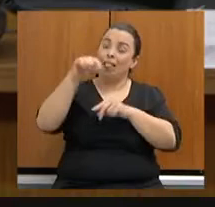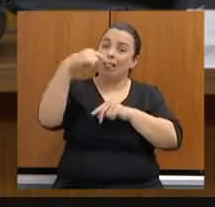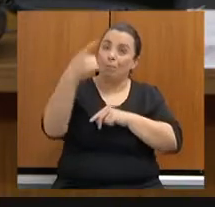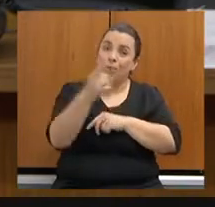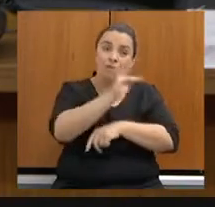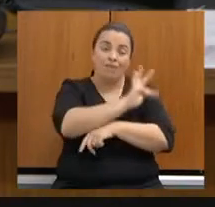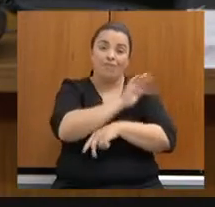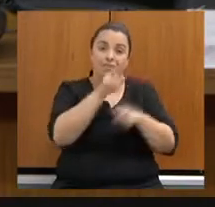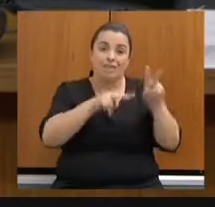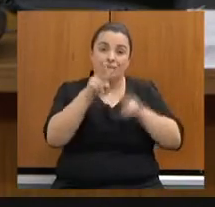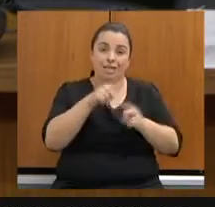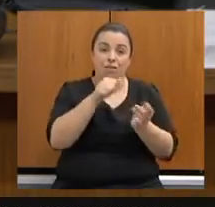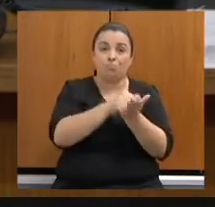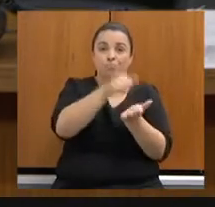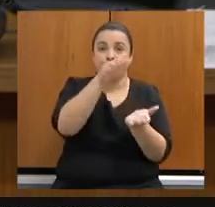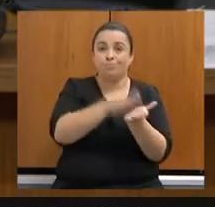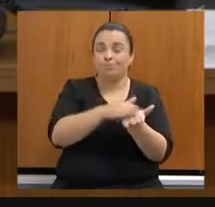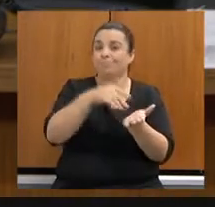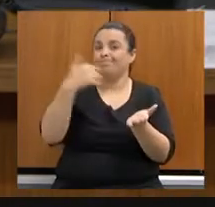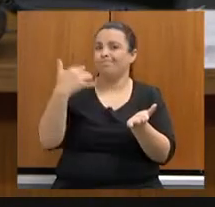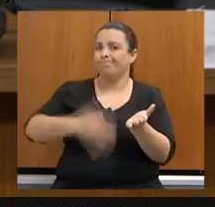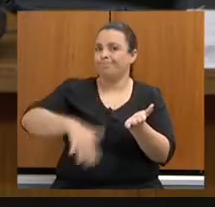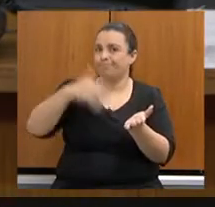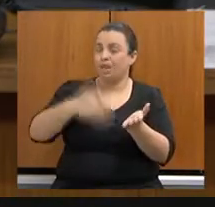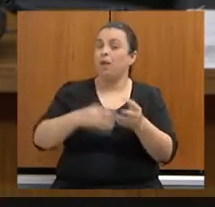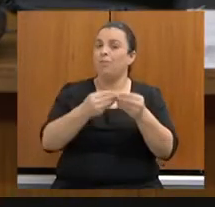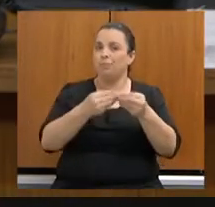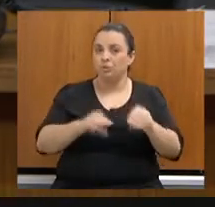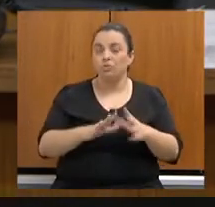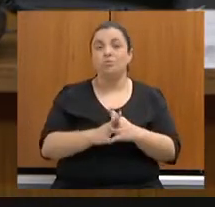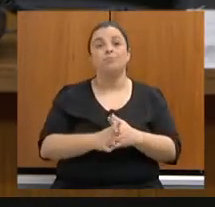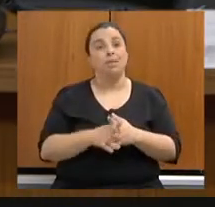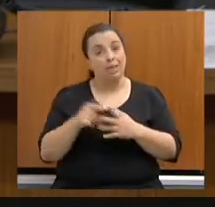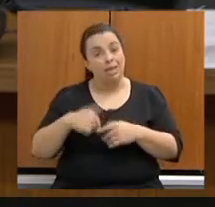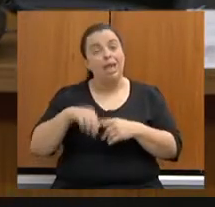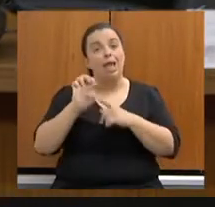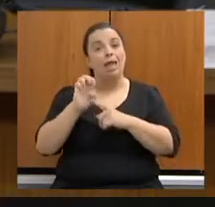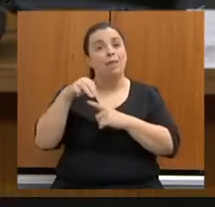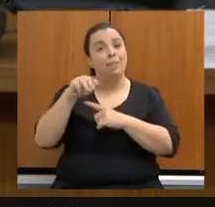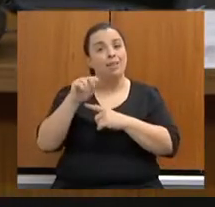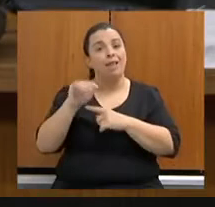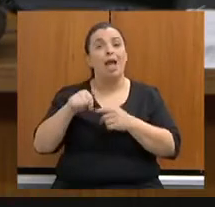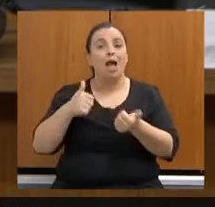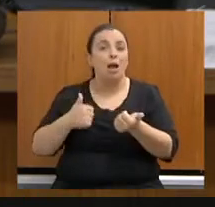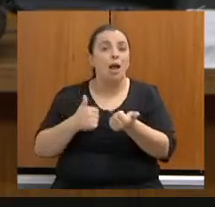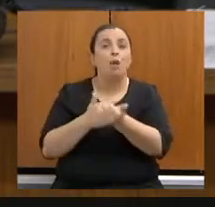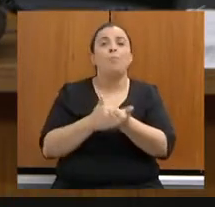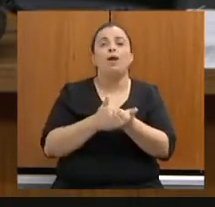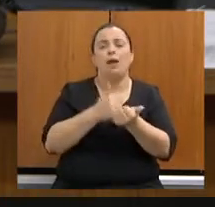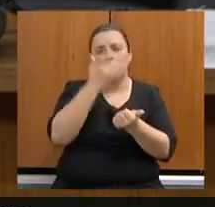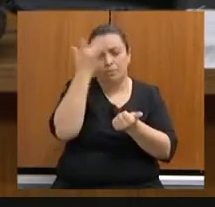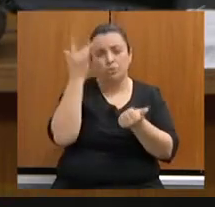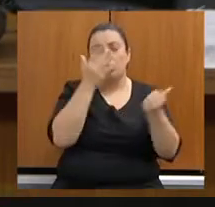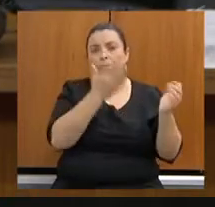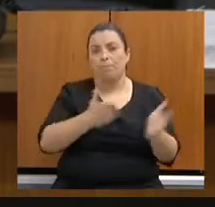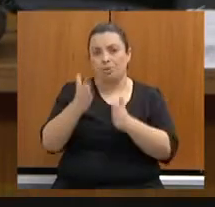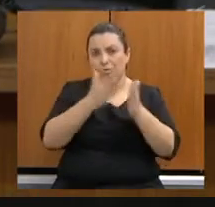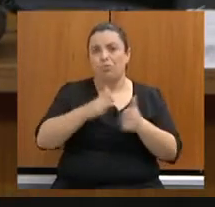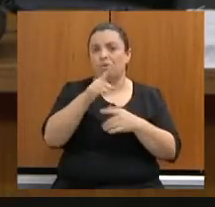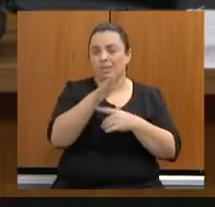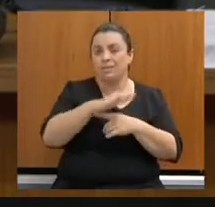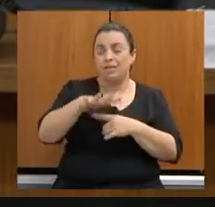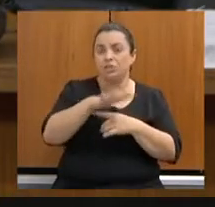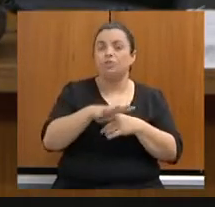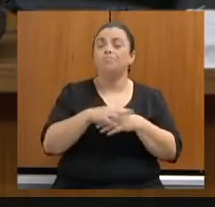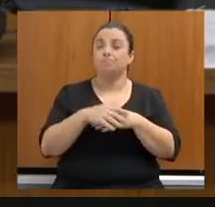pouco também de matéria é possível apoiar os produtores da região nesse foi trabalho a mesma forma que já te zanow a